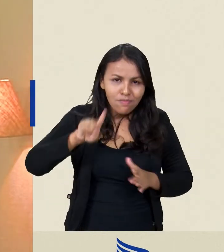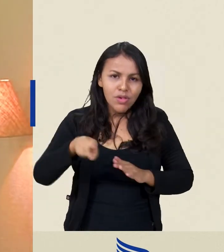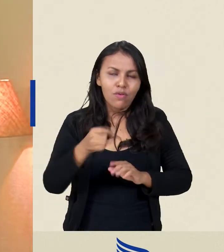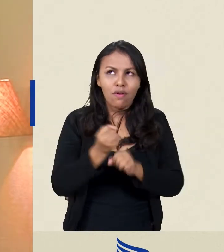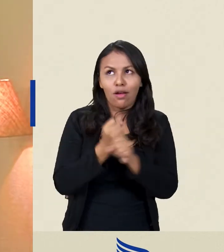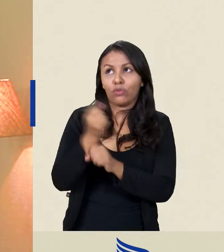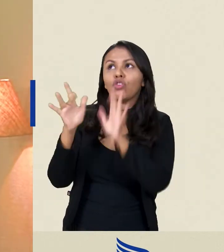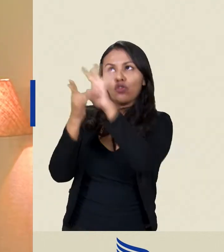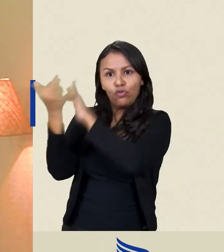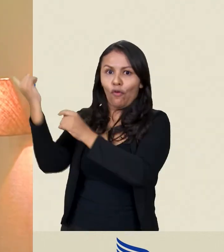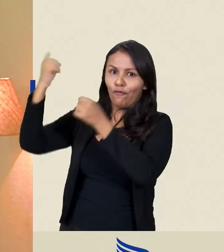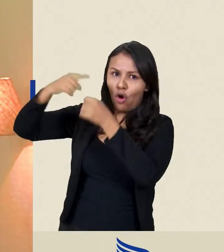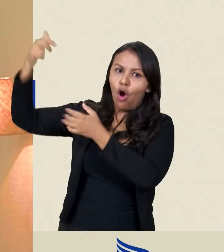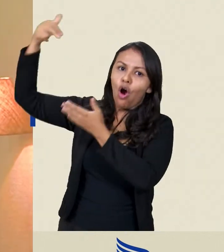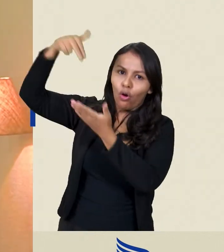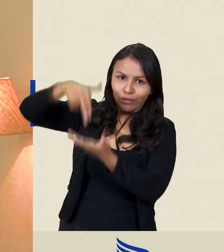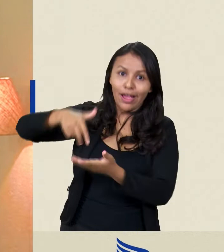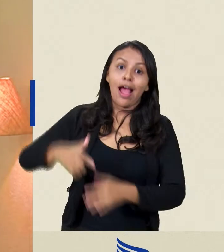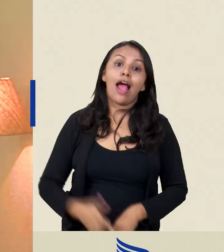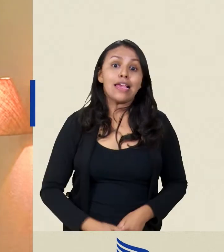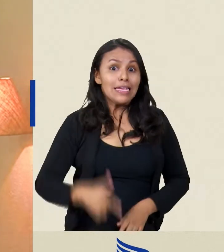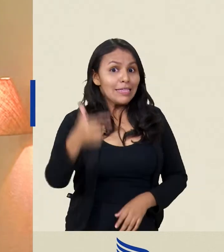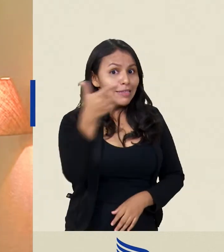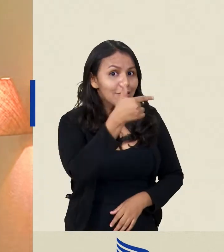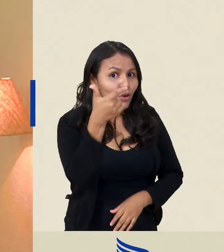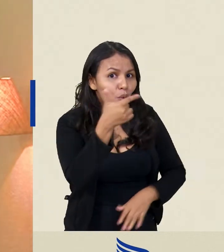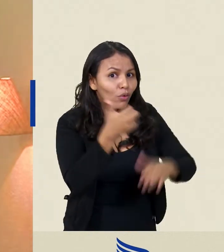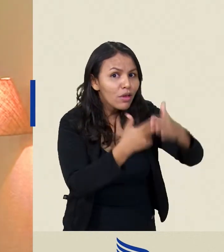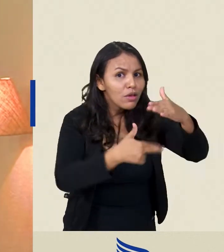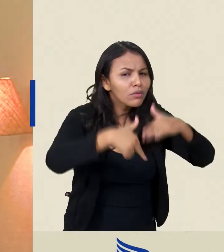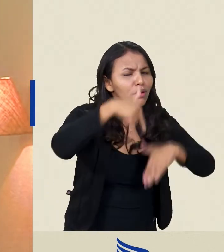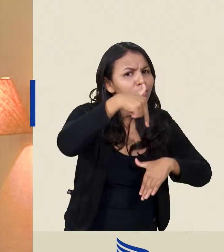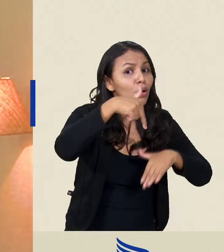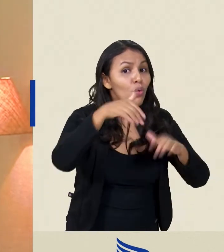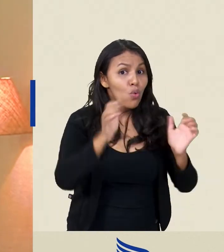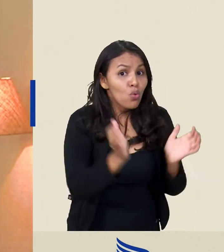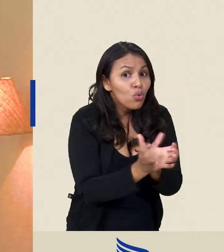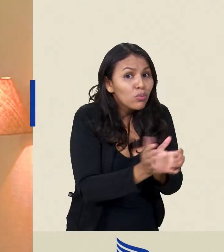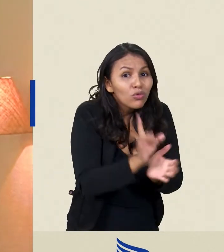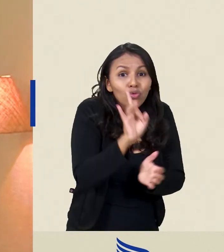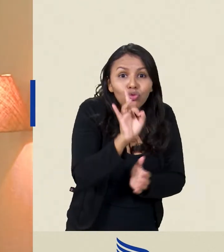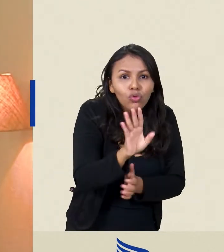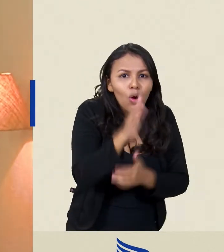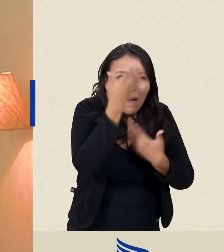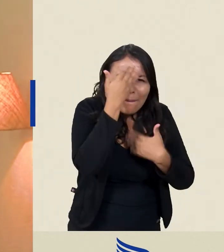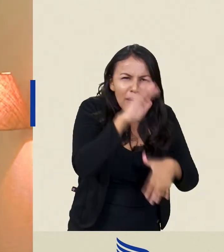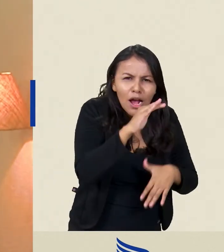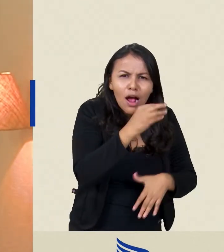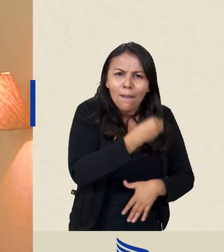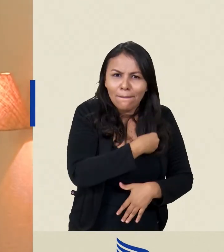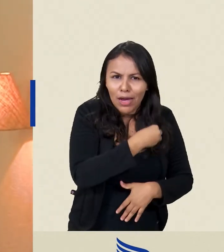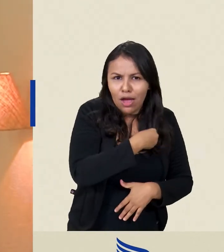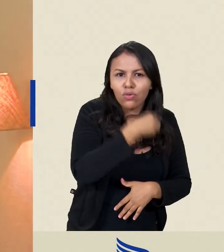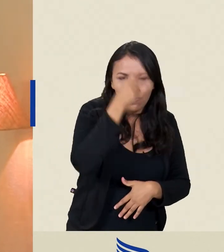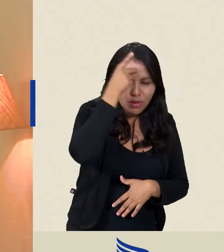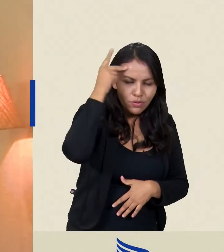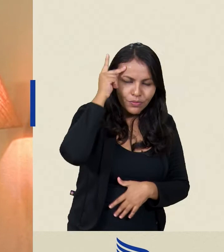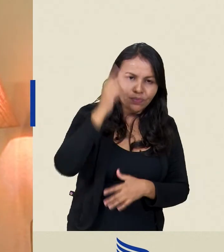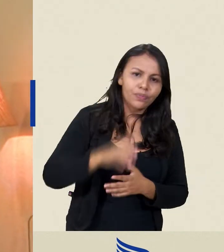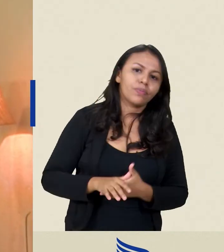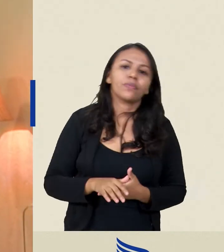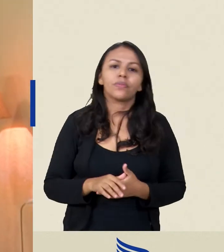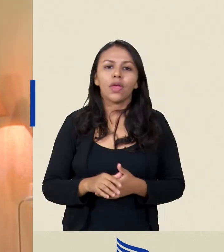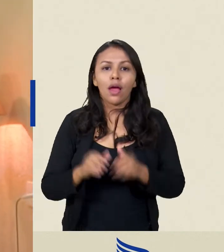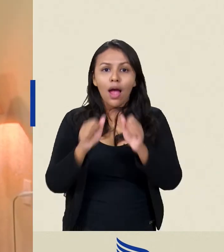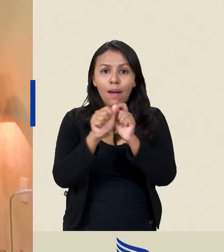segunda ressurreição. Notem, composta só de ímpios. Apocalipse capítulo 20,